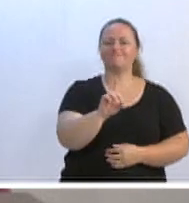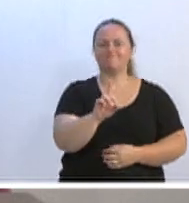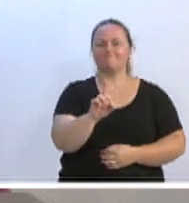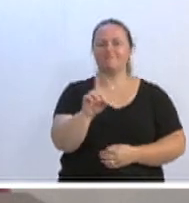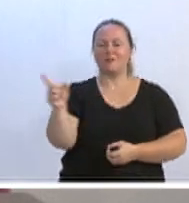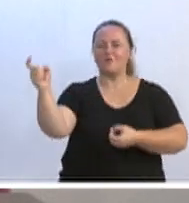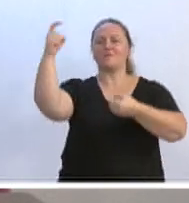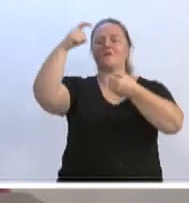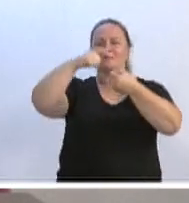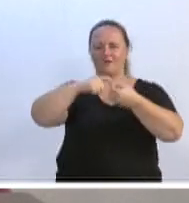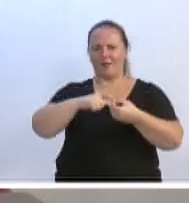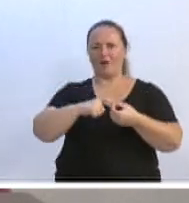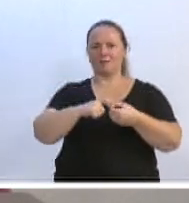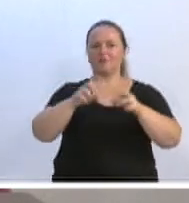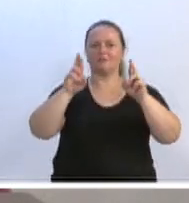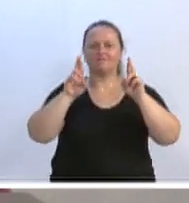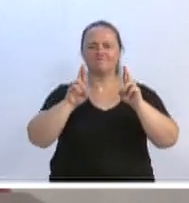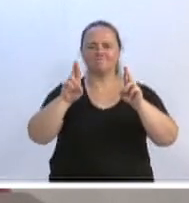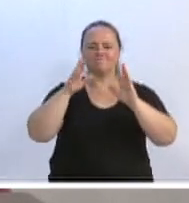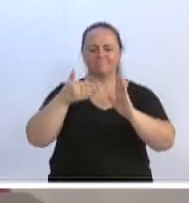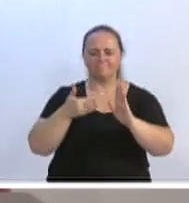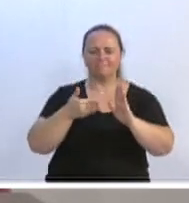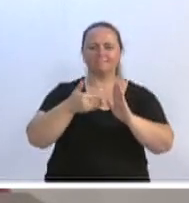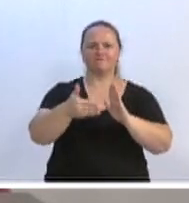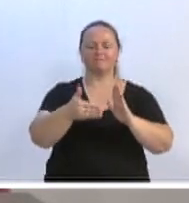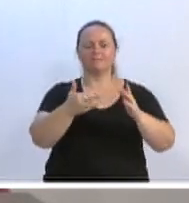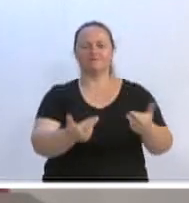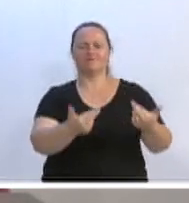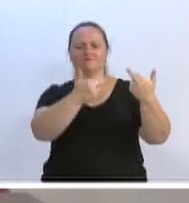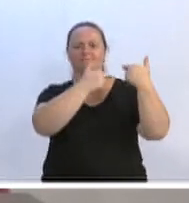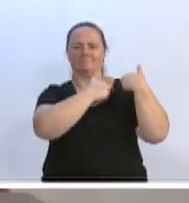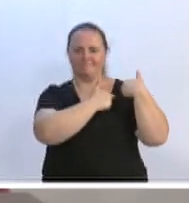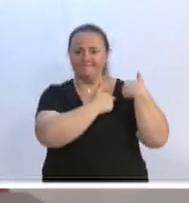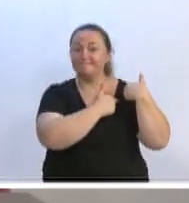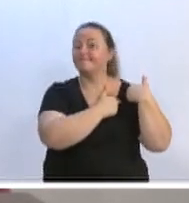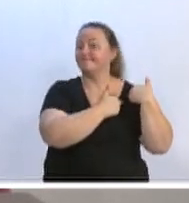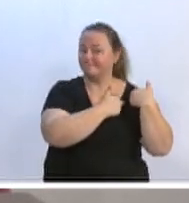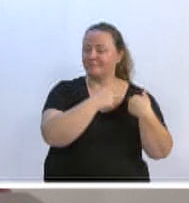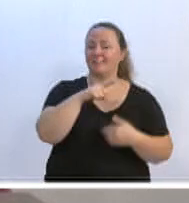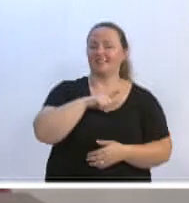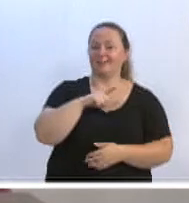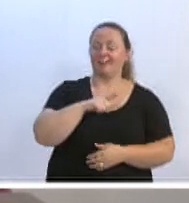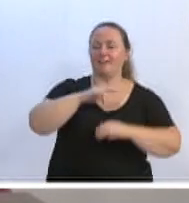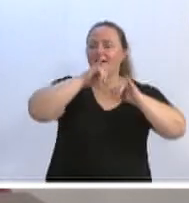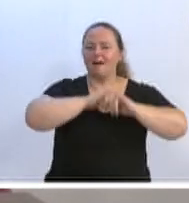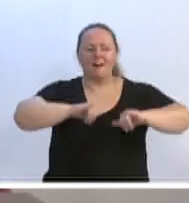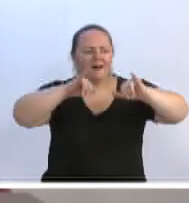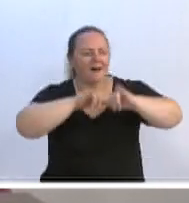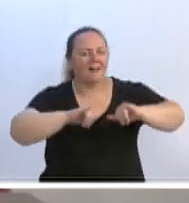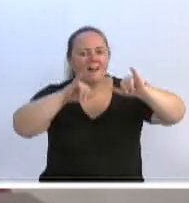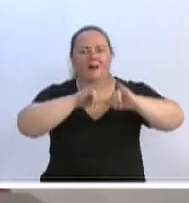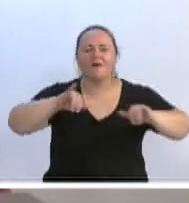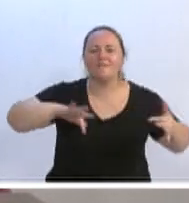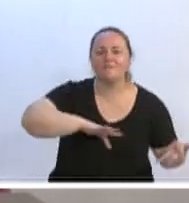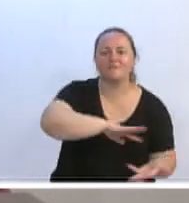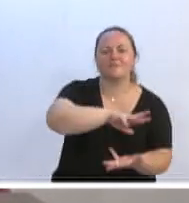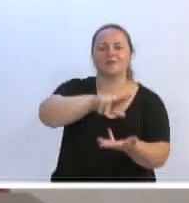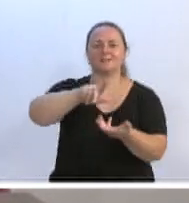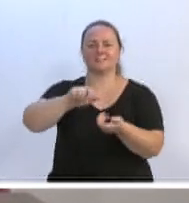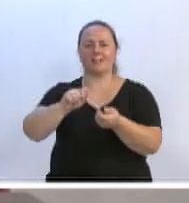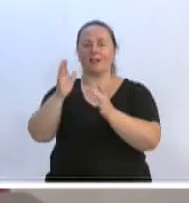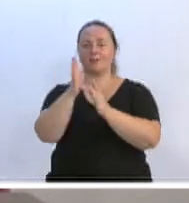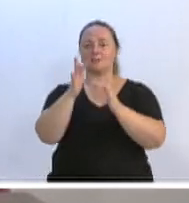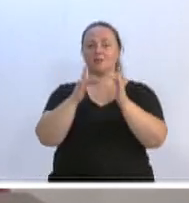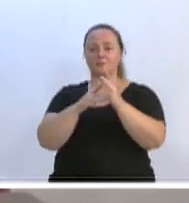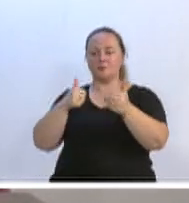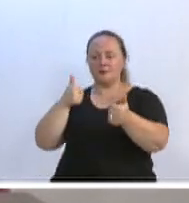Senhor. Estamos assim incumbidos pela responsabilidade de anunciar ao mundo que Jesus está